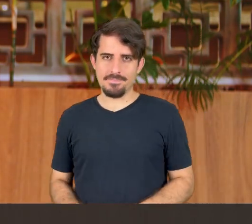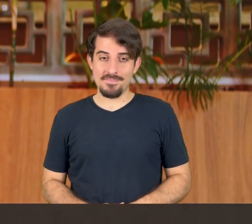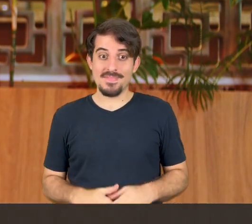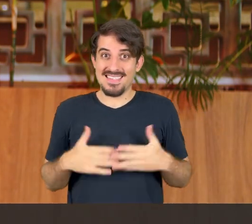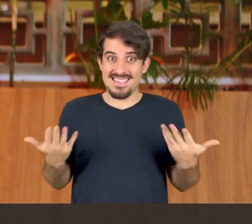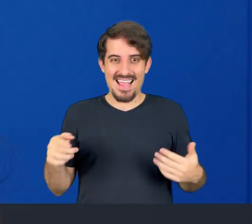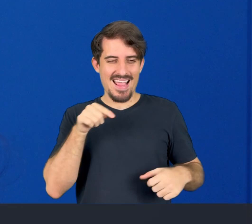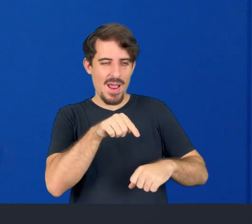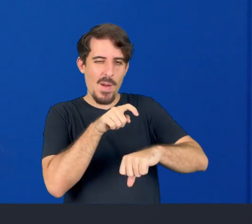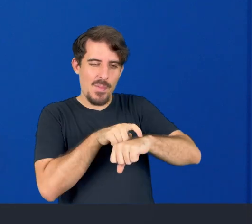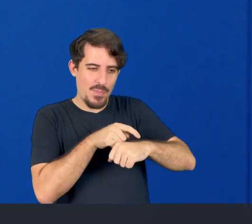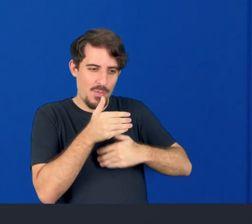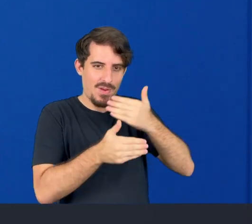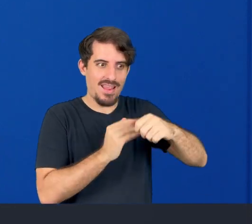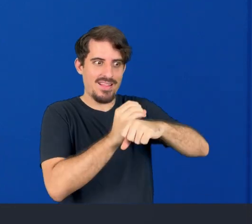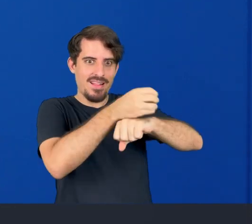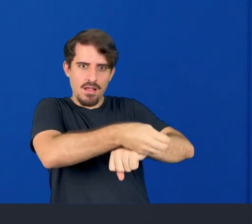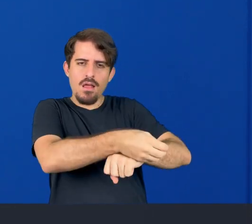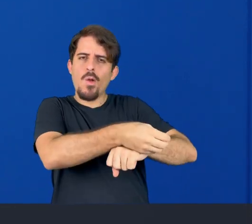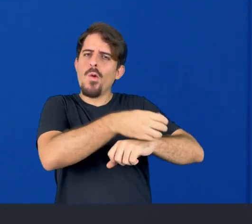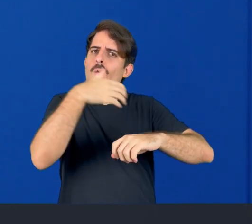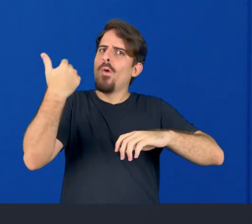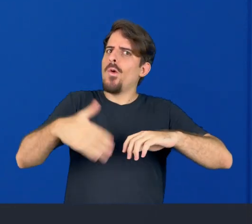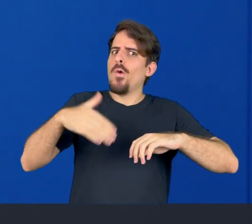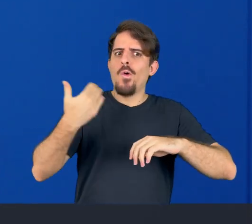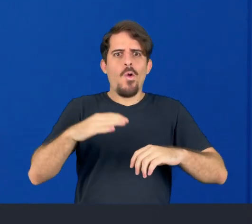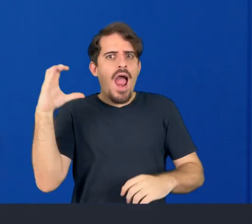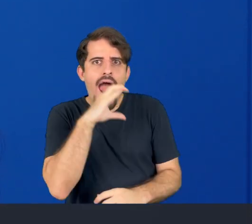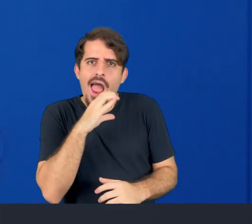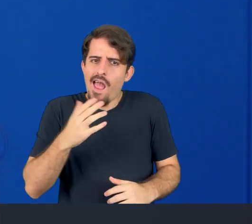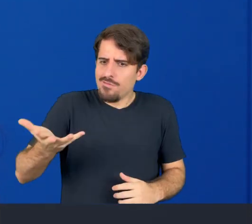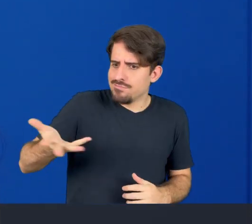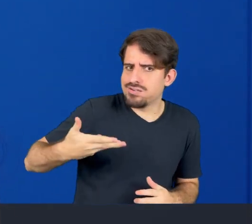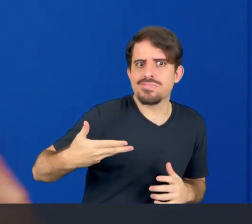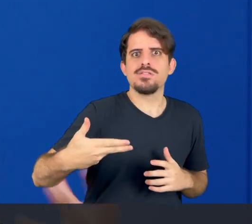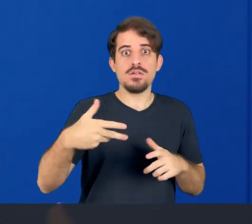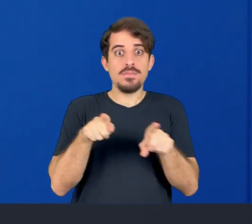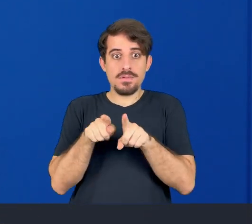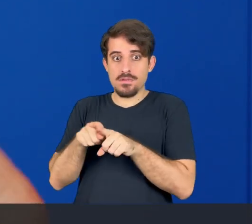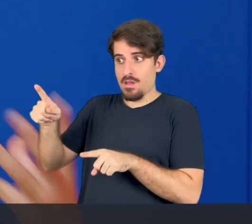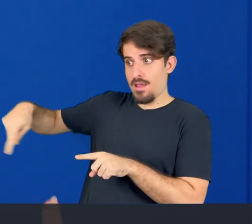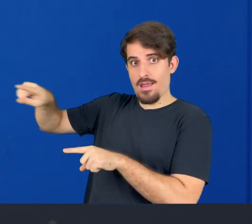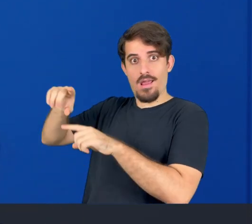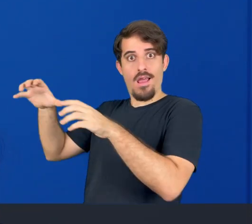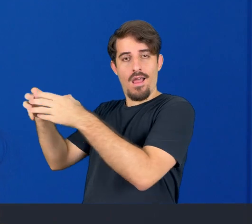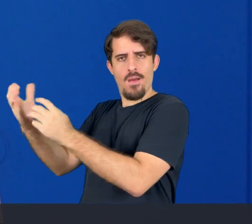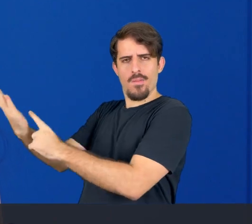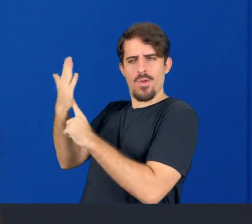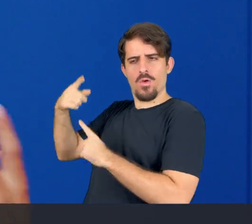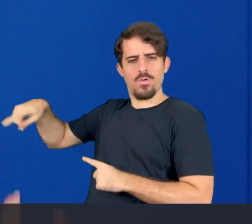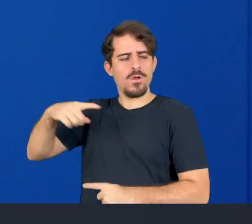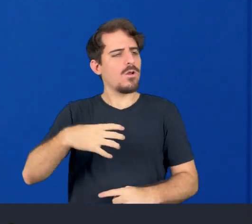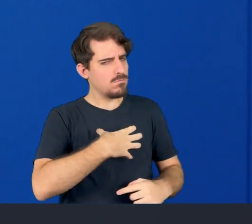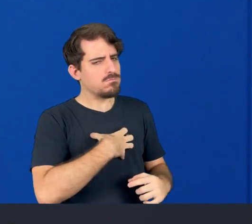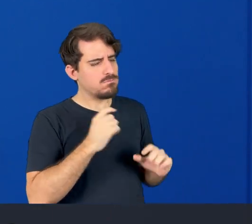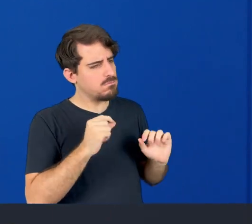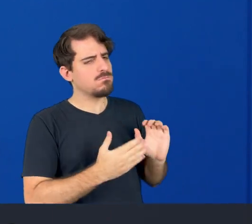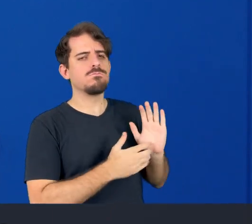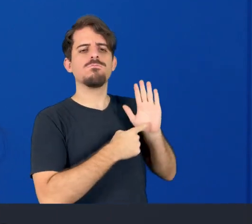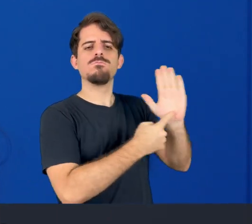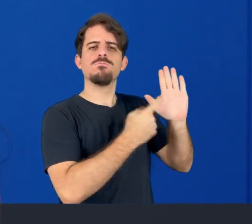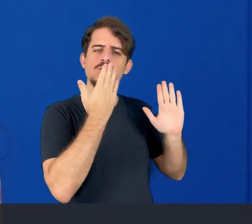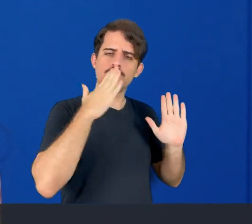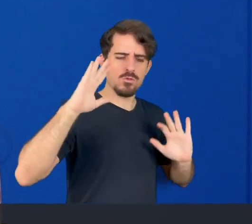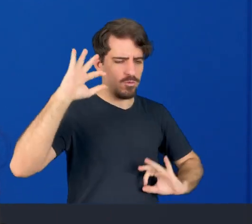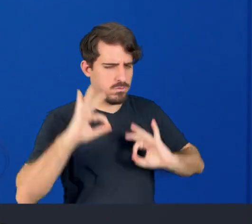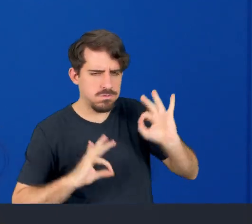outras pessoas também. Então, o processo de onboarding, ele foi muito rápido, ágil e também demonstrou o quanto o